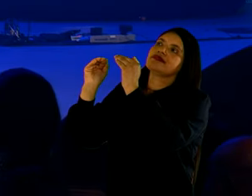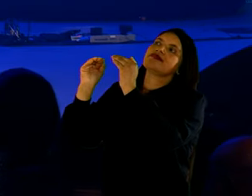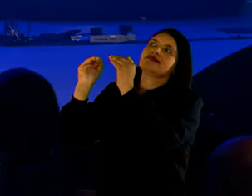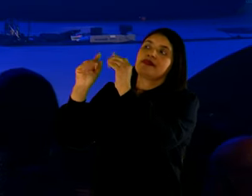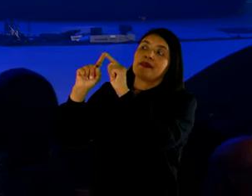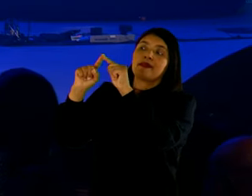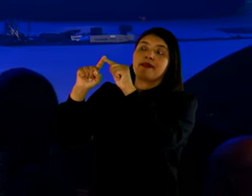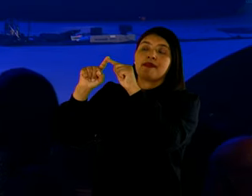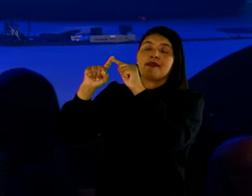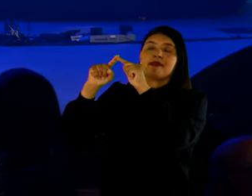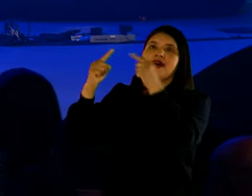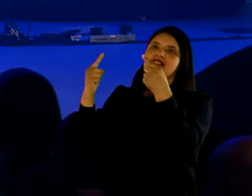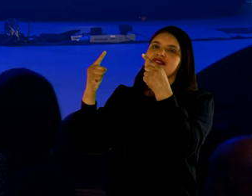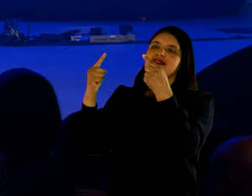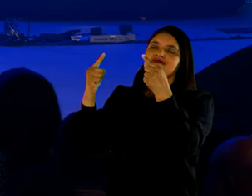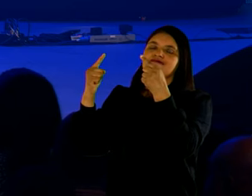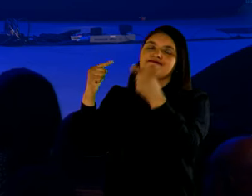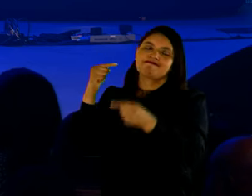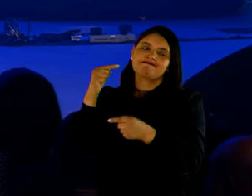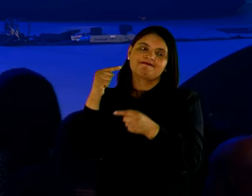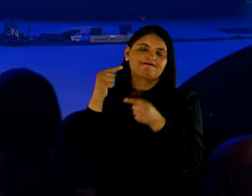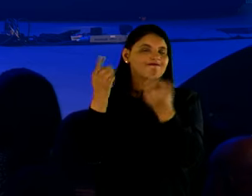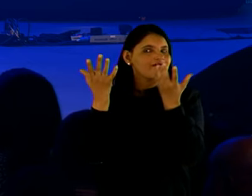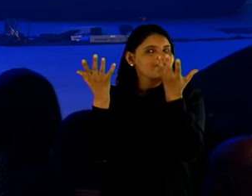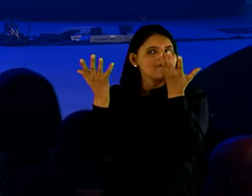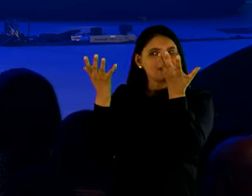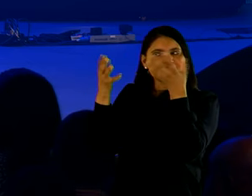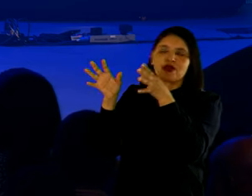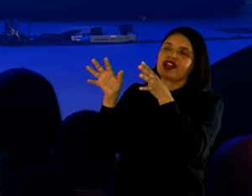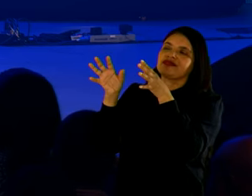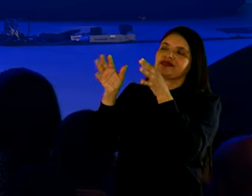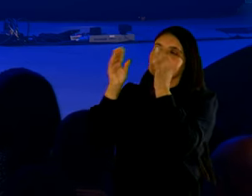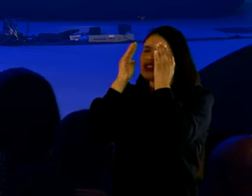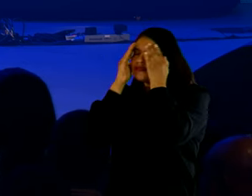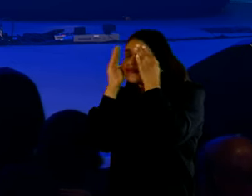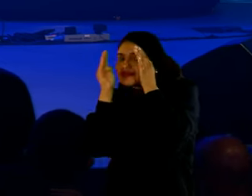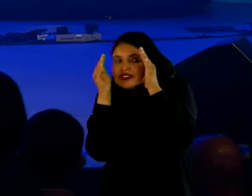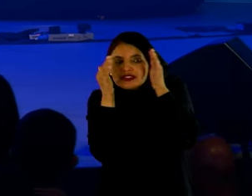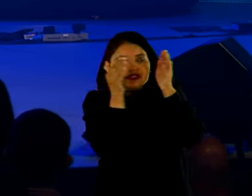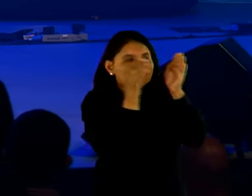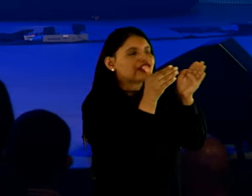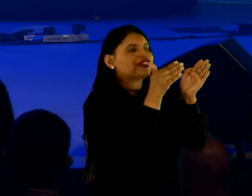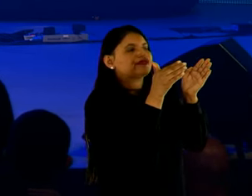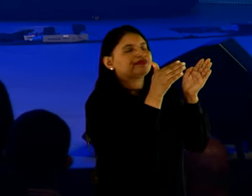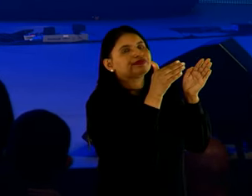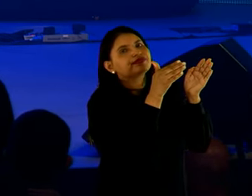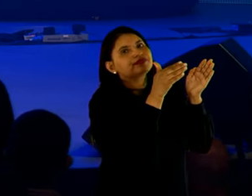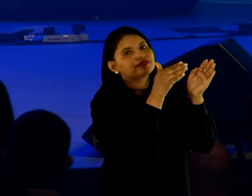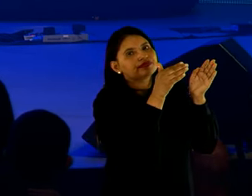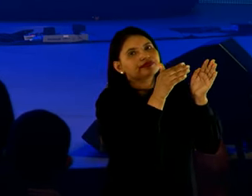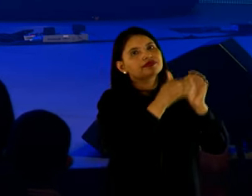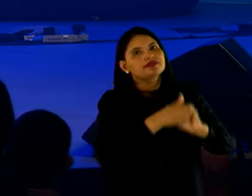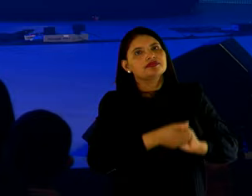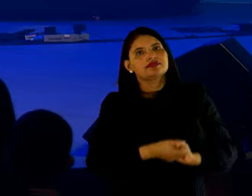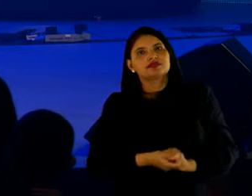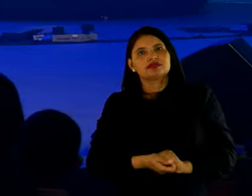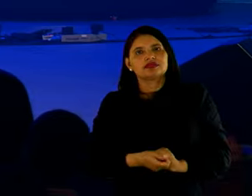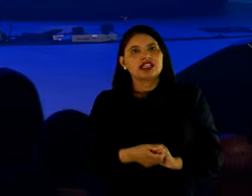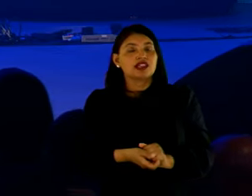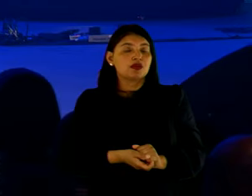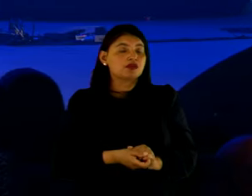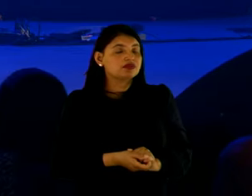devemos sim obedecer a vontade de Deus e fazer o que ele manda. Mas ele não fez. Ele desceu